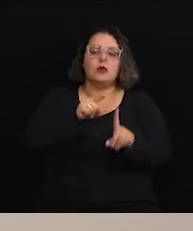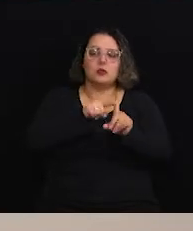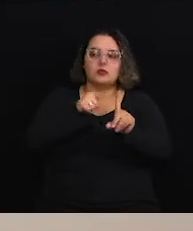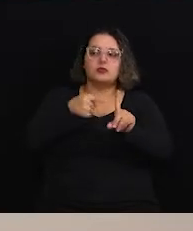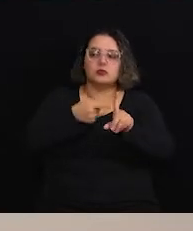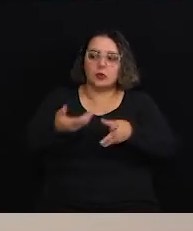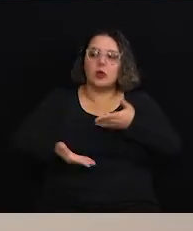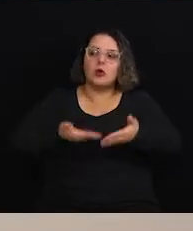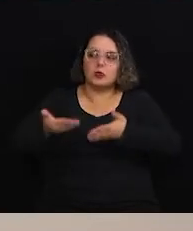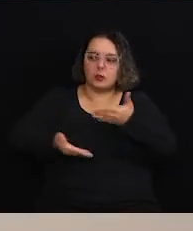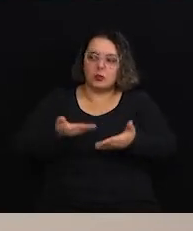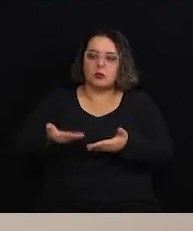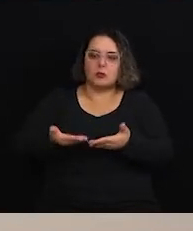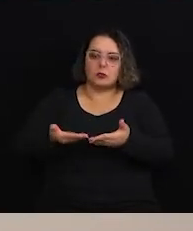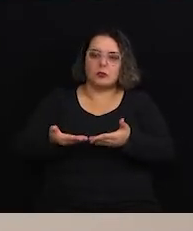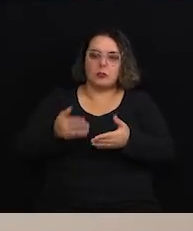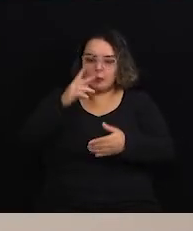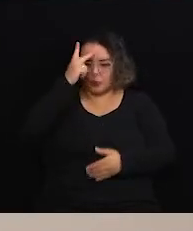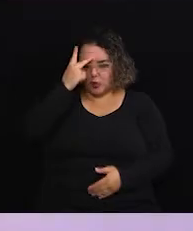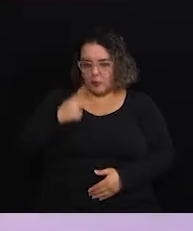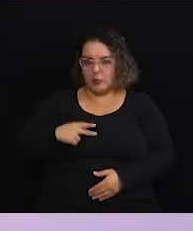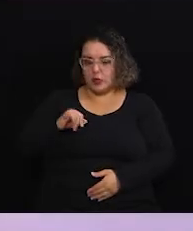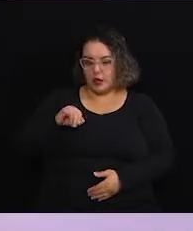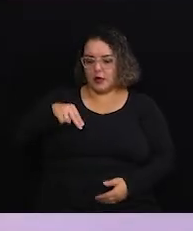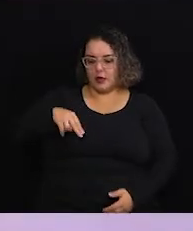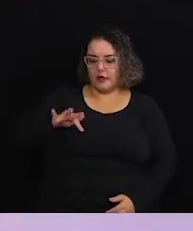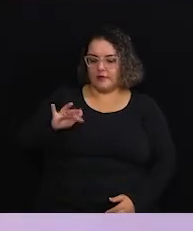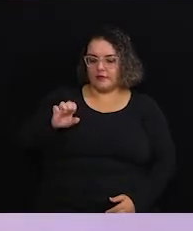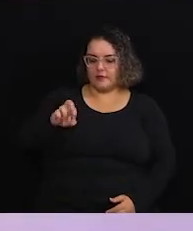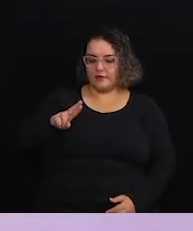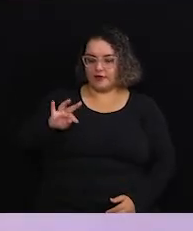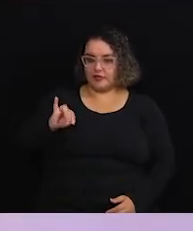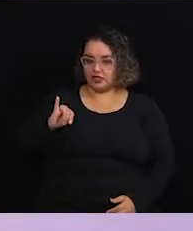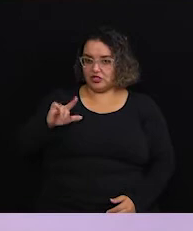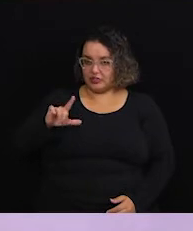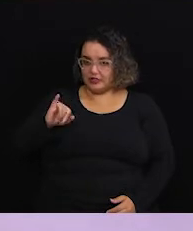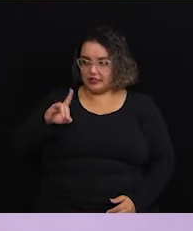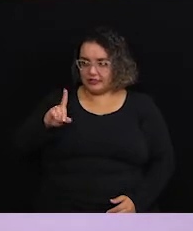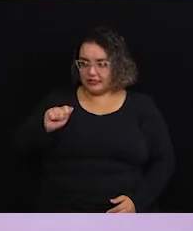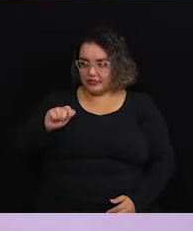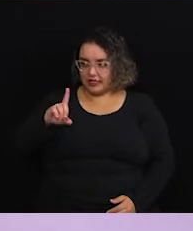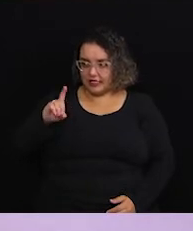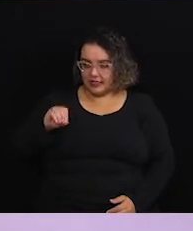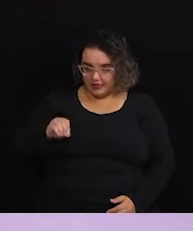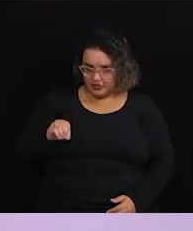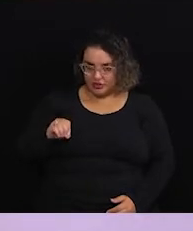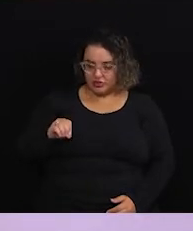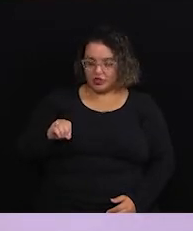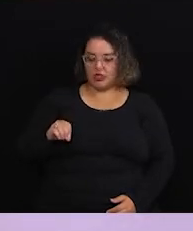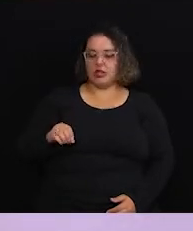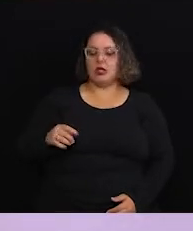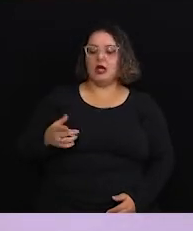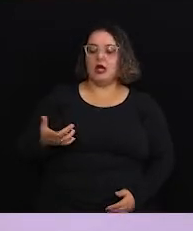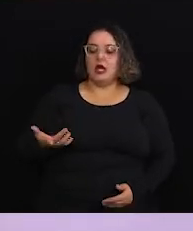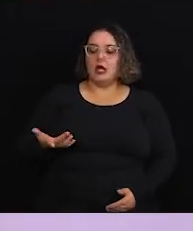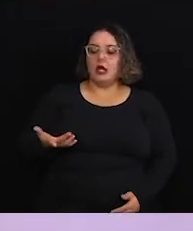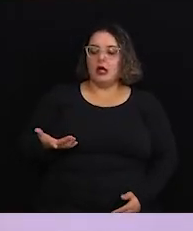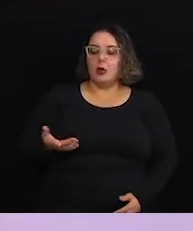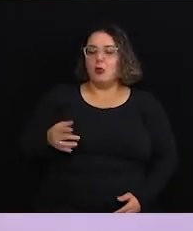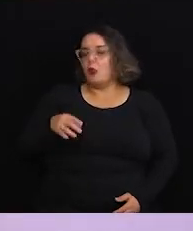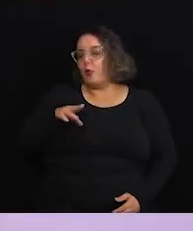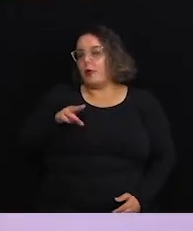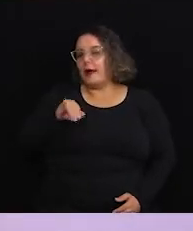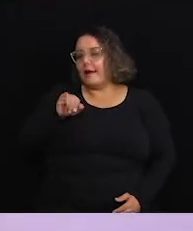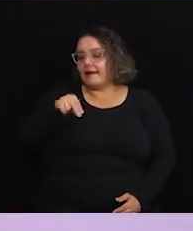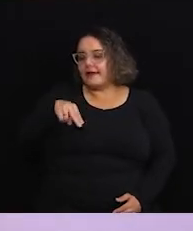de tratamento para a infertilidade. Eu até ia perguntar, esse tratamento, uma inseminação, uma fertilização, ajudam essa